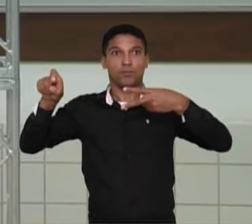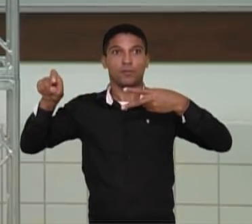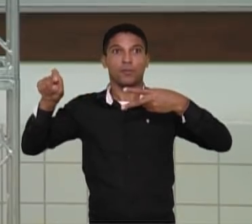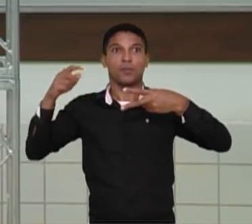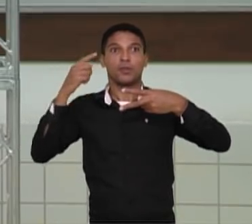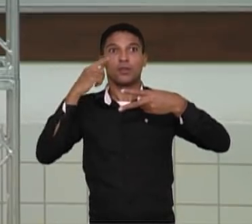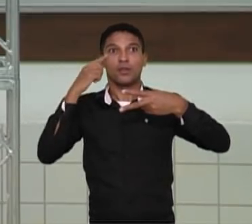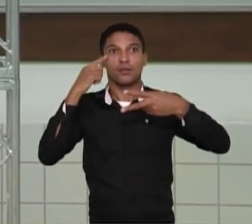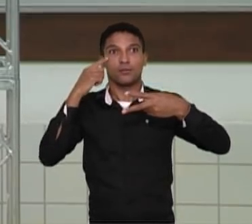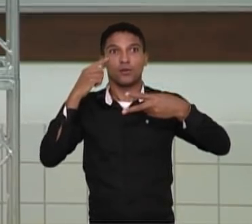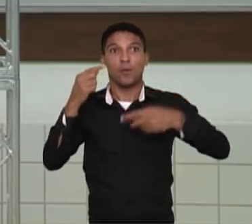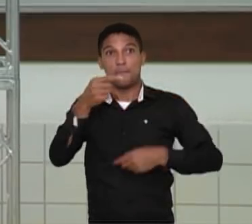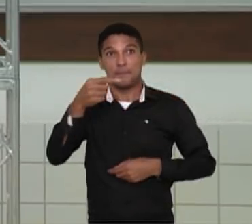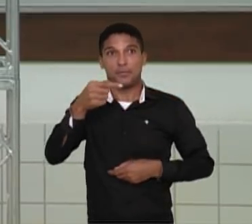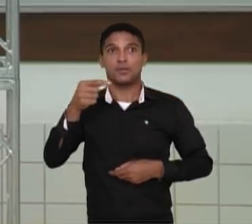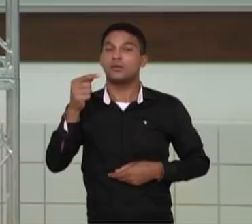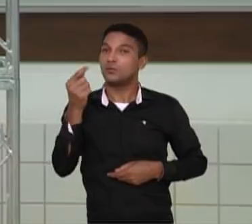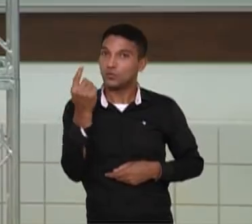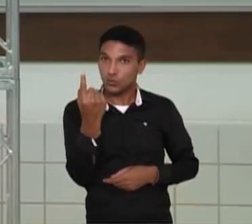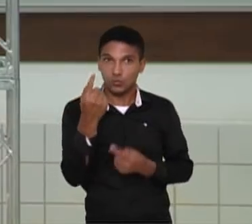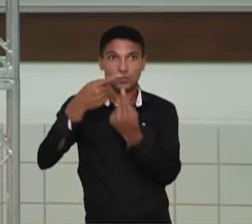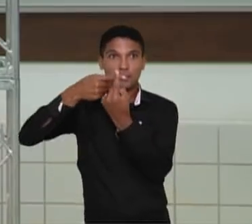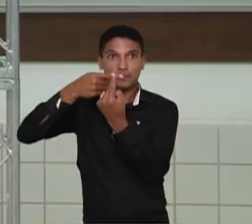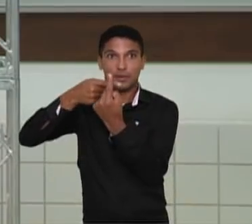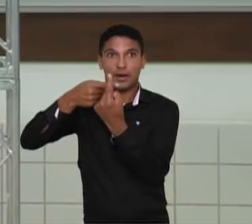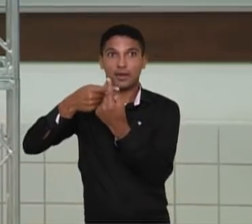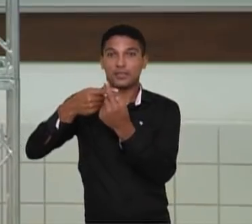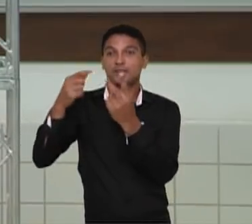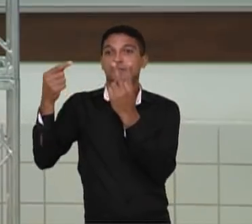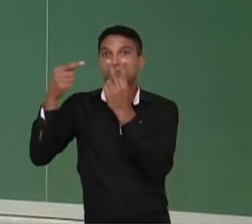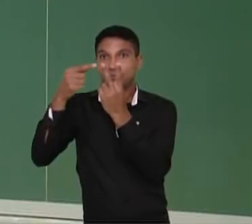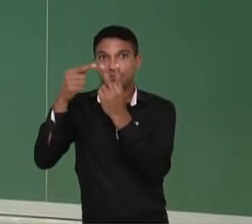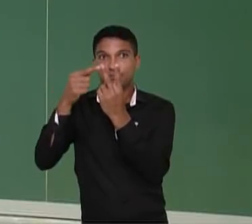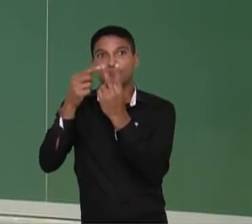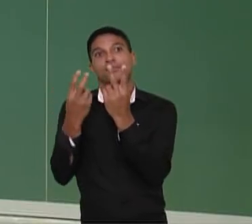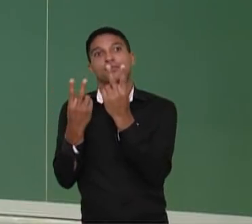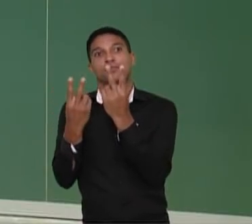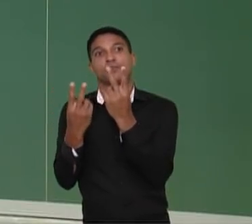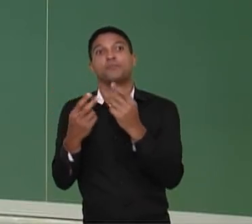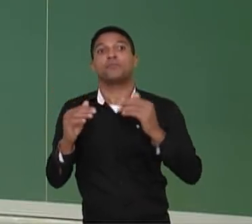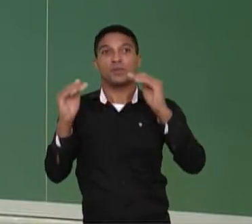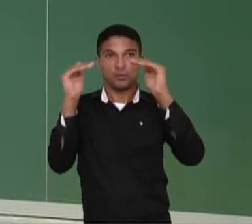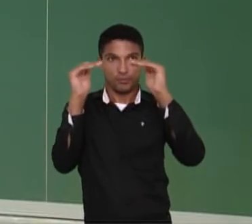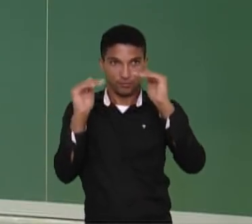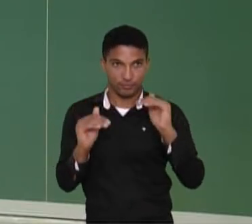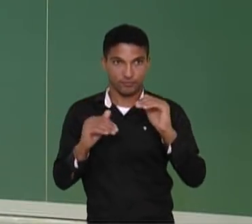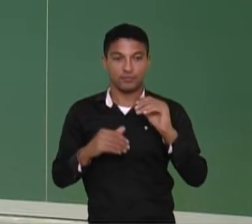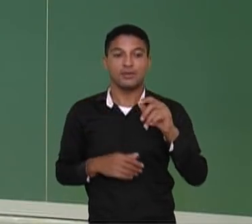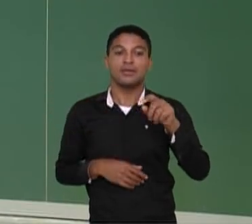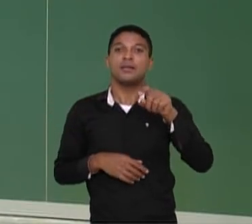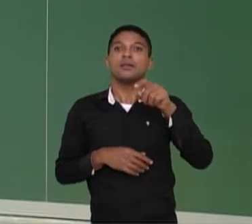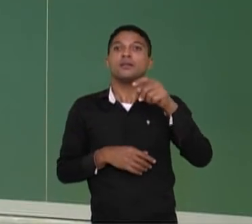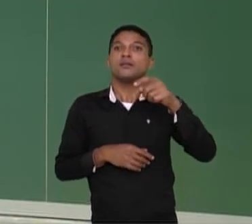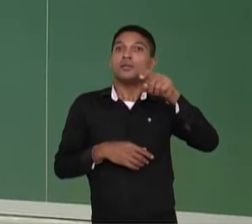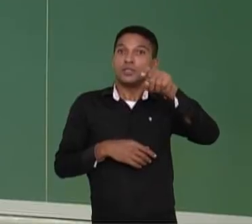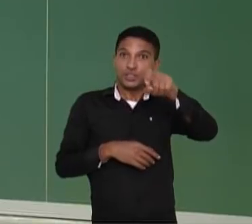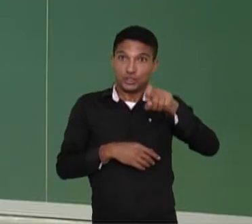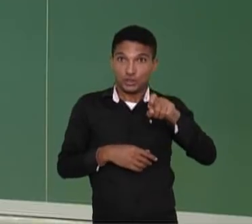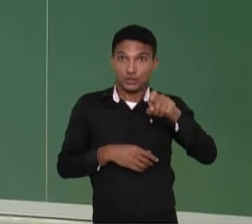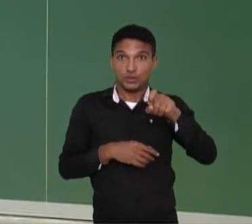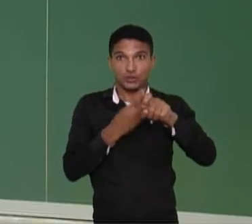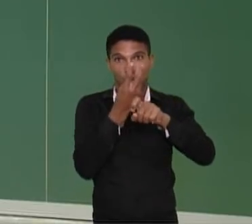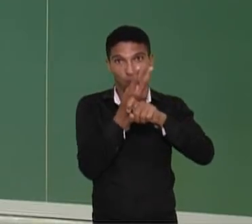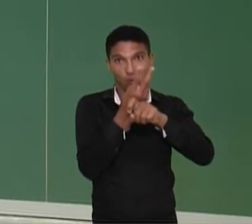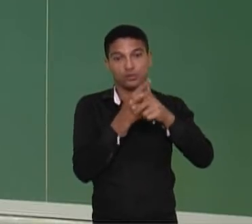É necessário lembrar que o teu raiz de 2, número irracional, que vale